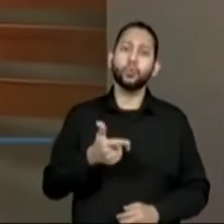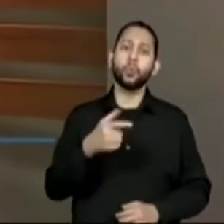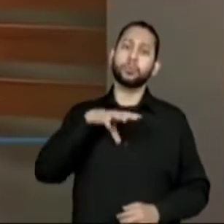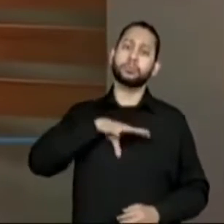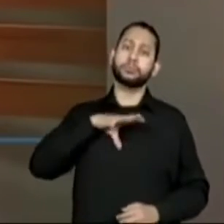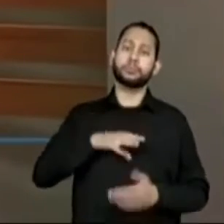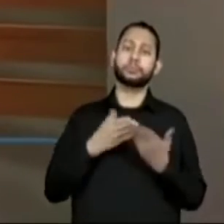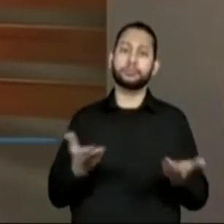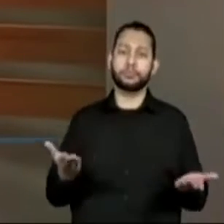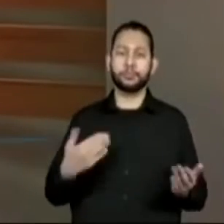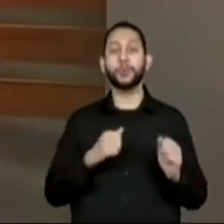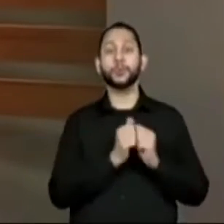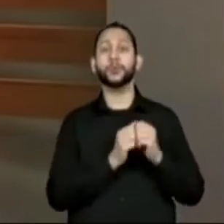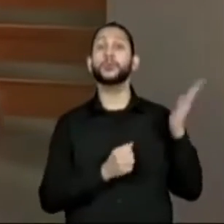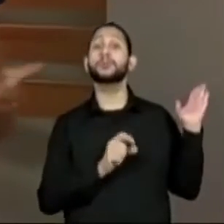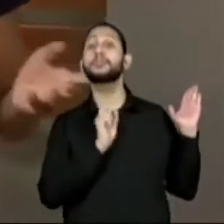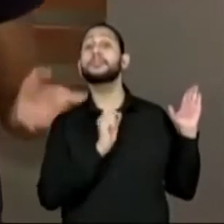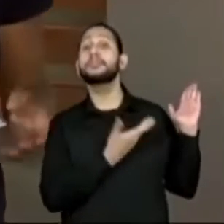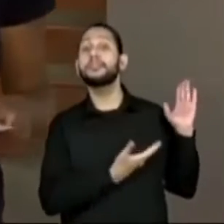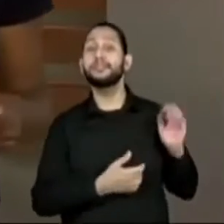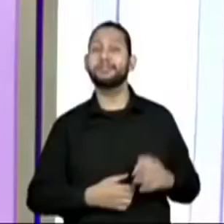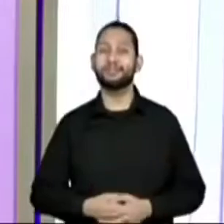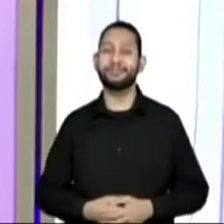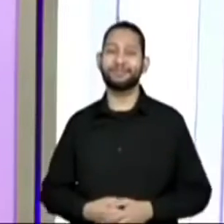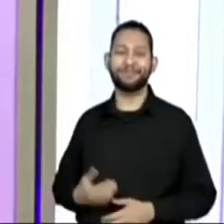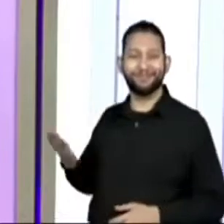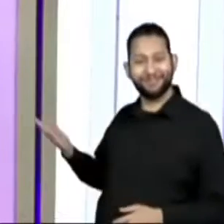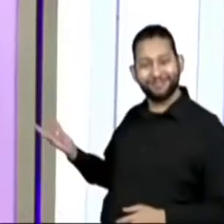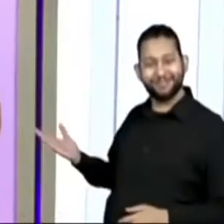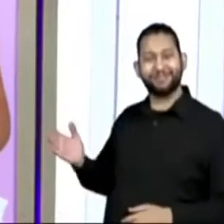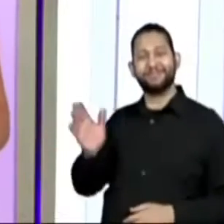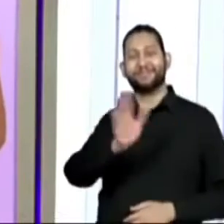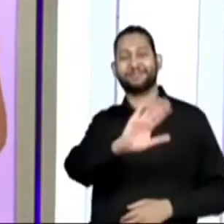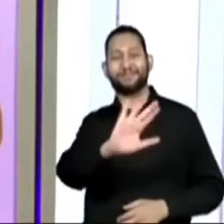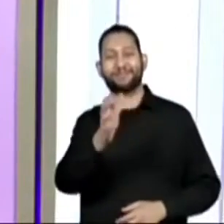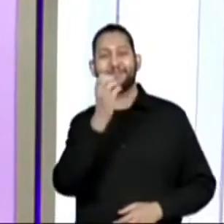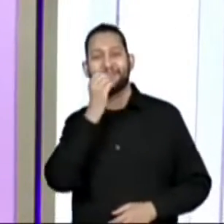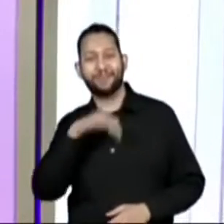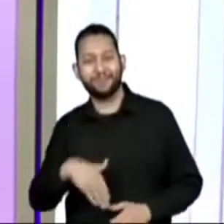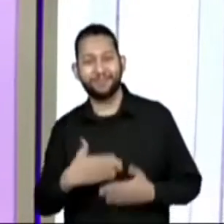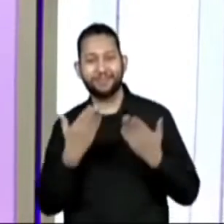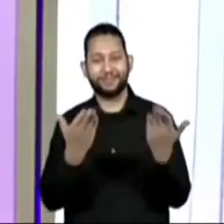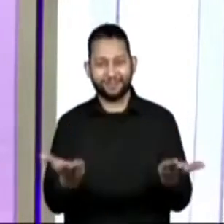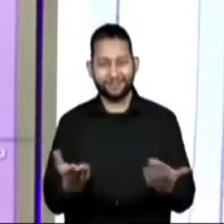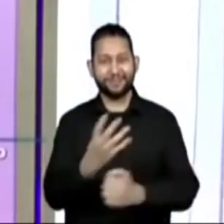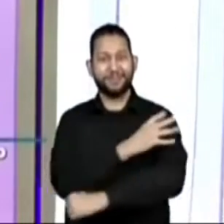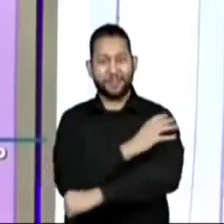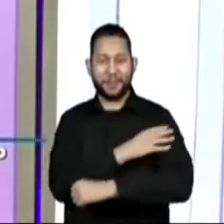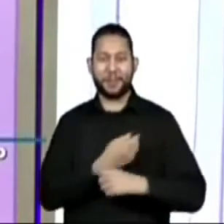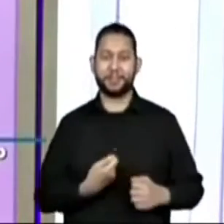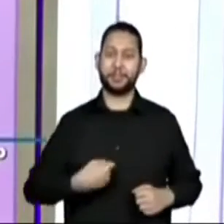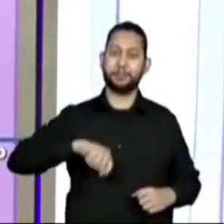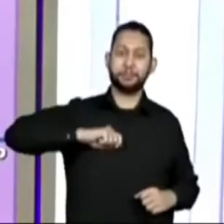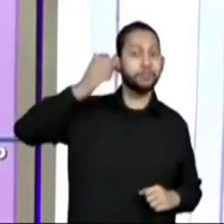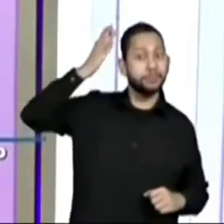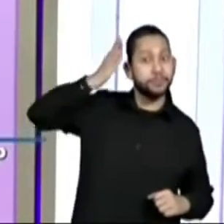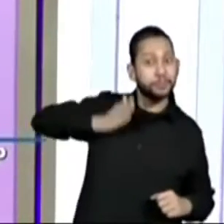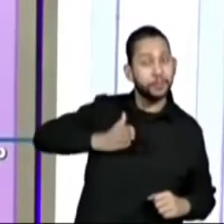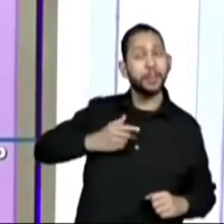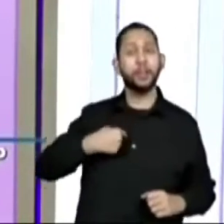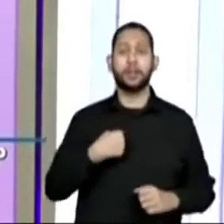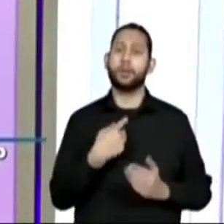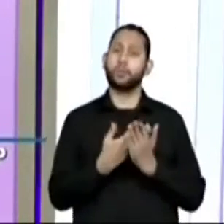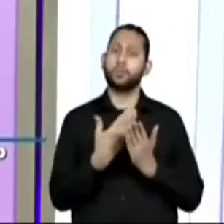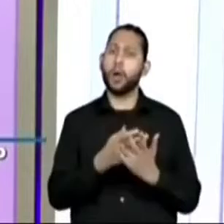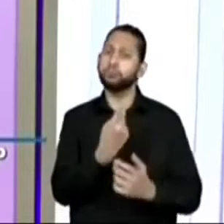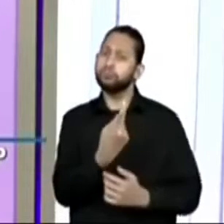portuguesa. E comigo está a professora Fran. Boa tarde, quarto ano. Eu sou a professora Franciele. Vim acompanhar essa aula